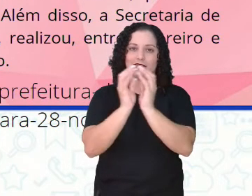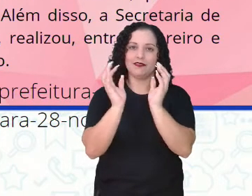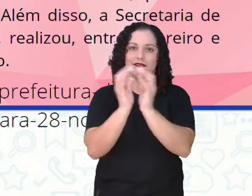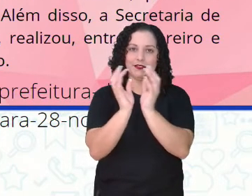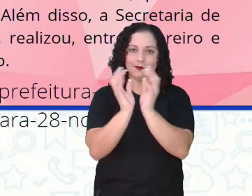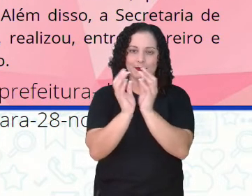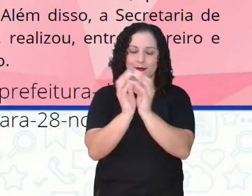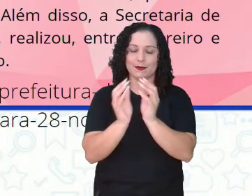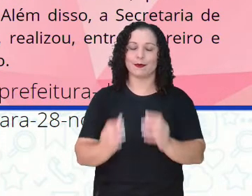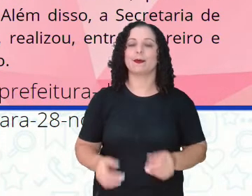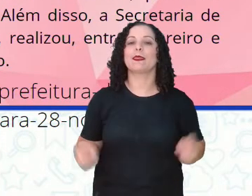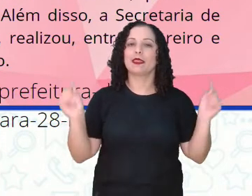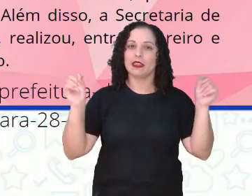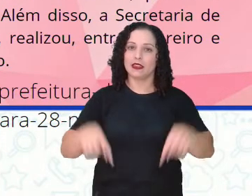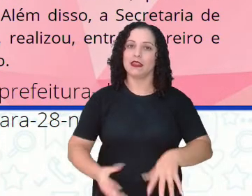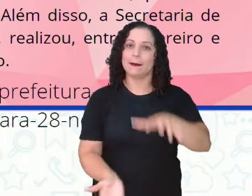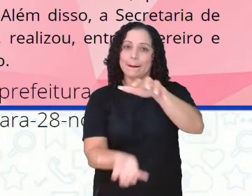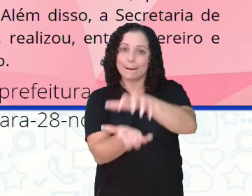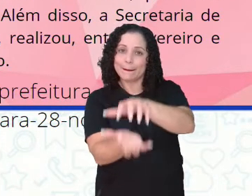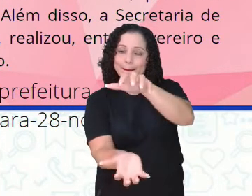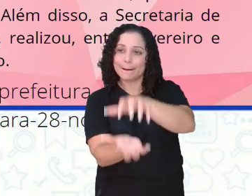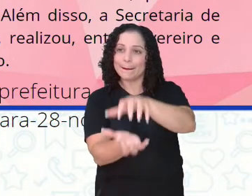capital pernambucana vacinou